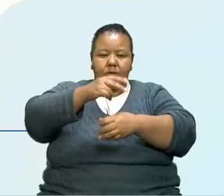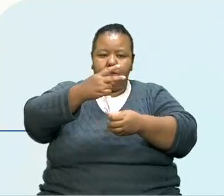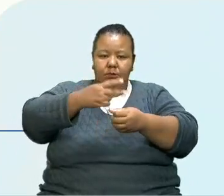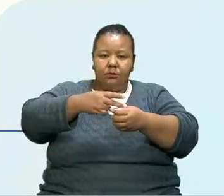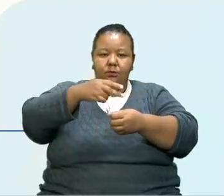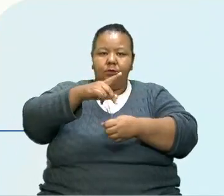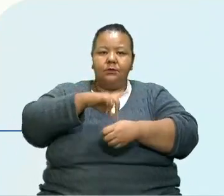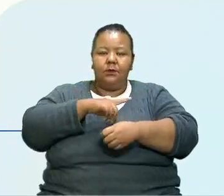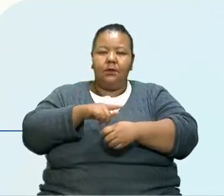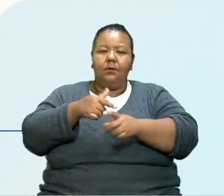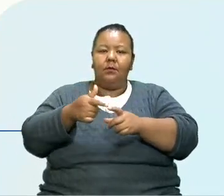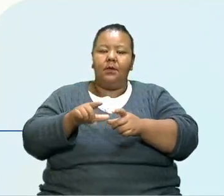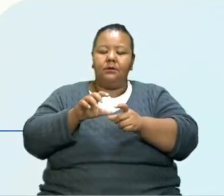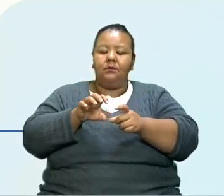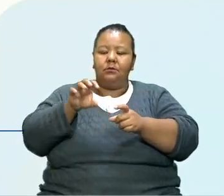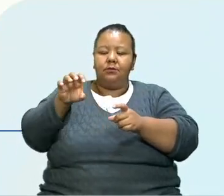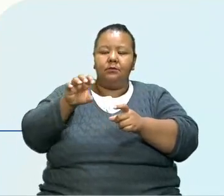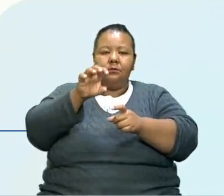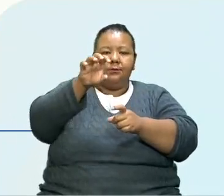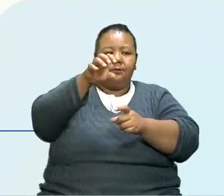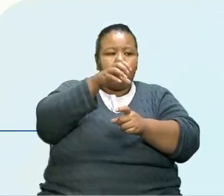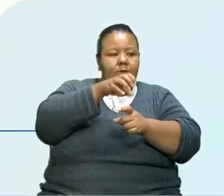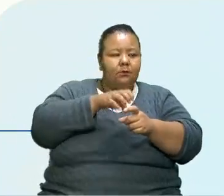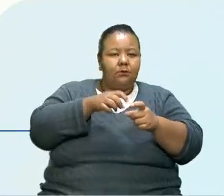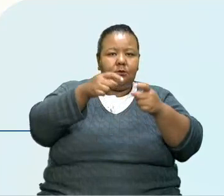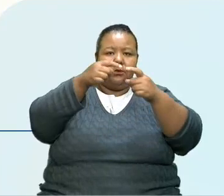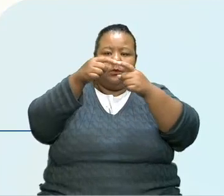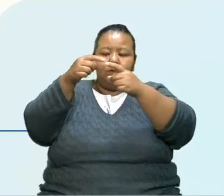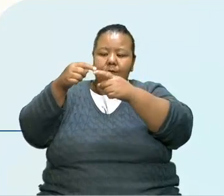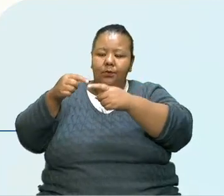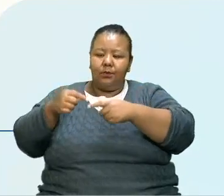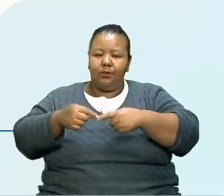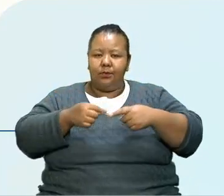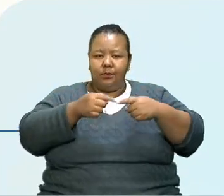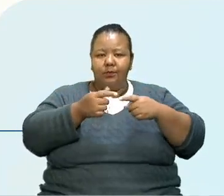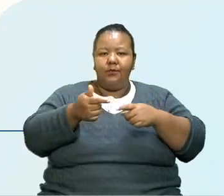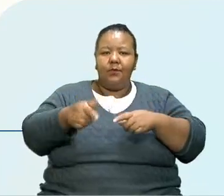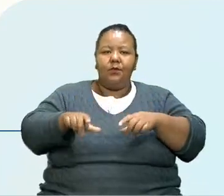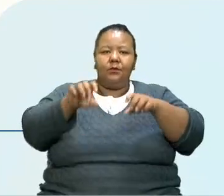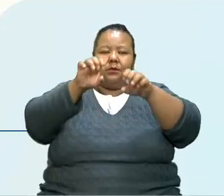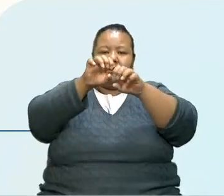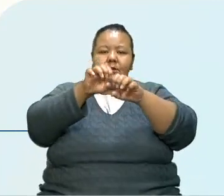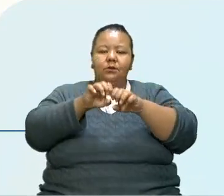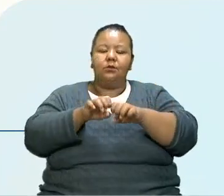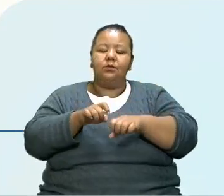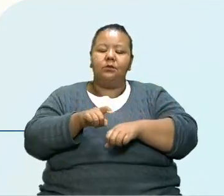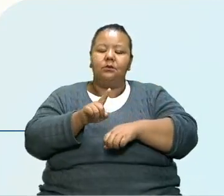aqui, mas eu vou tendo outras companhias. Já a minha estrutura